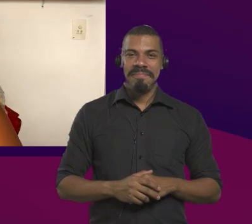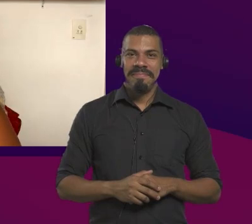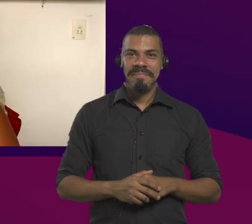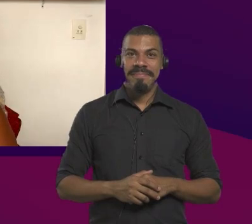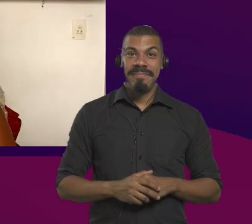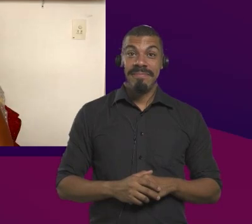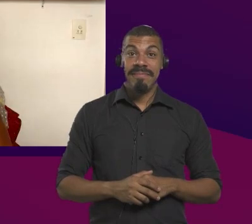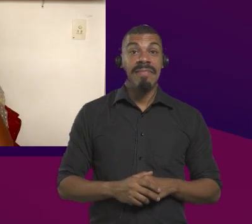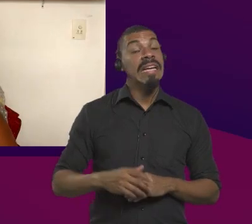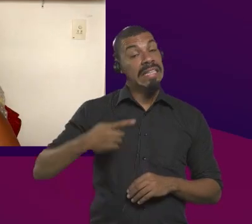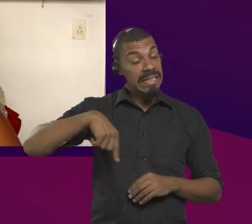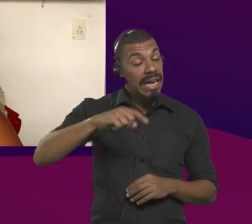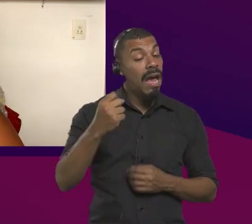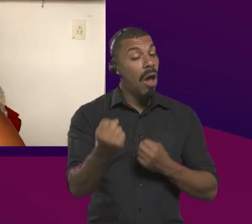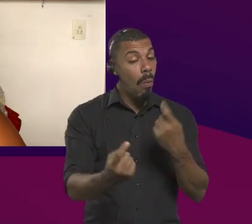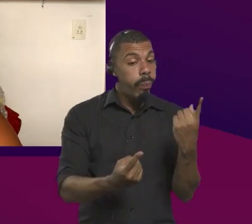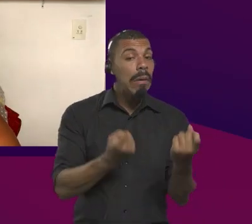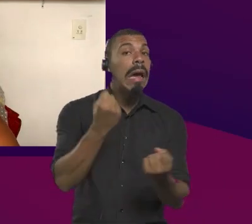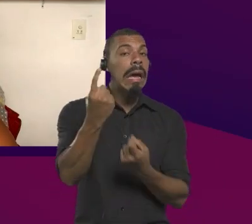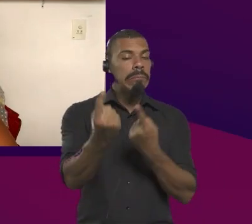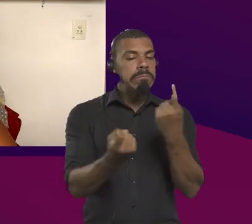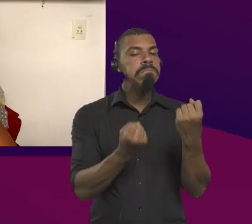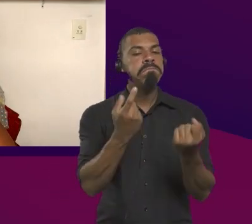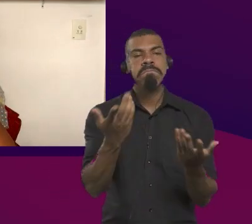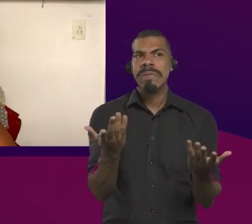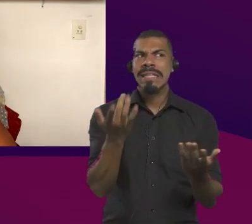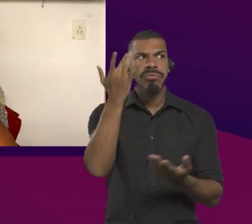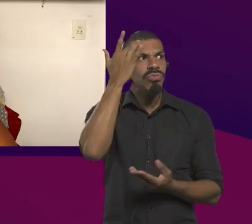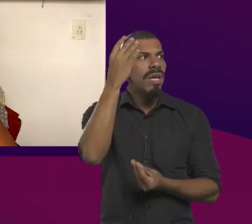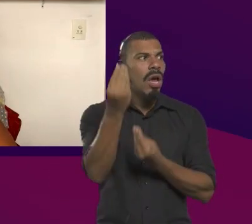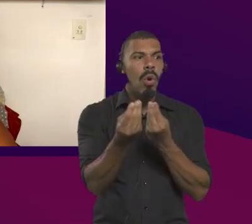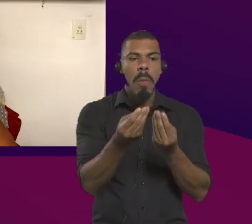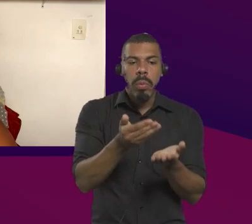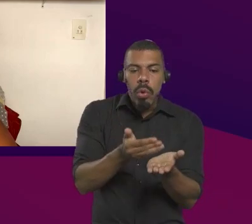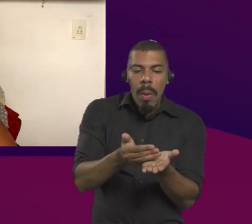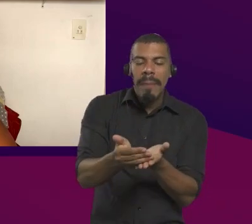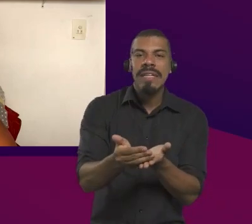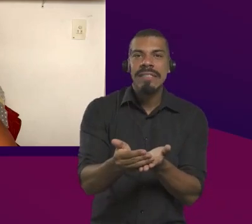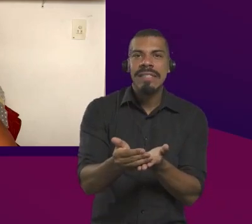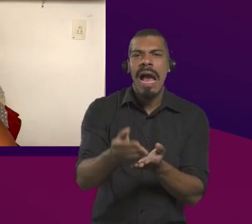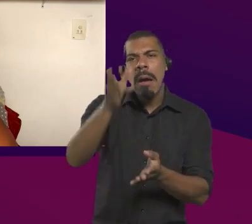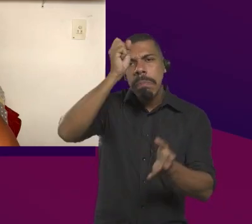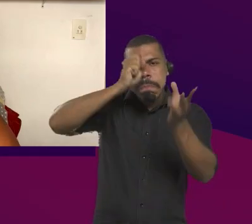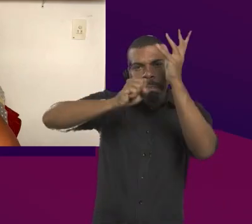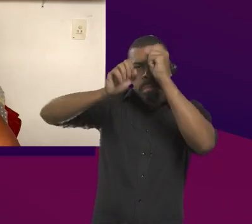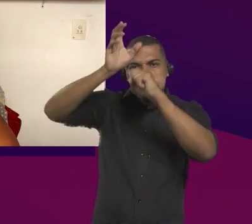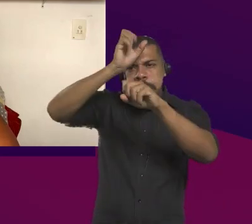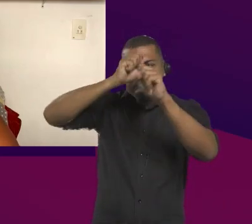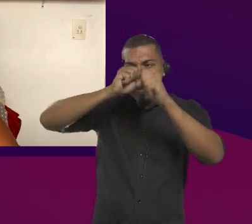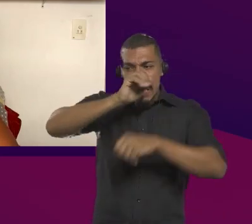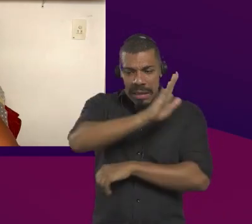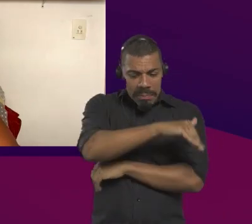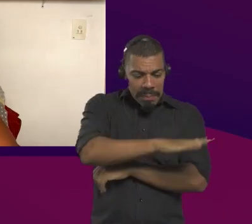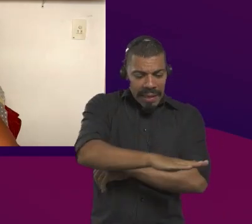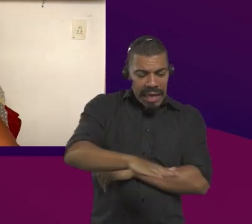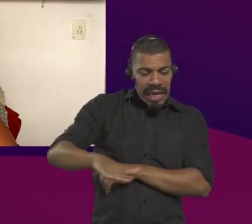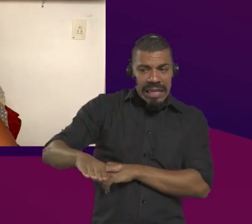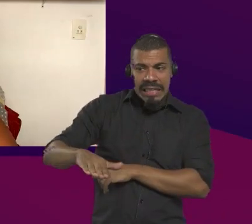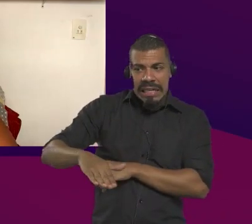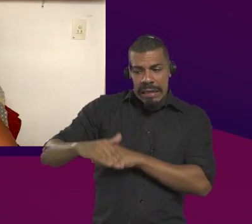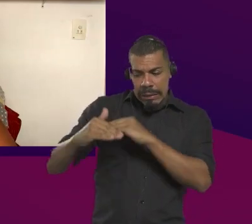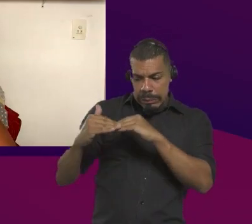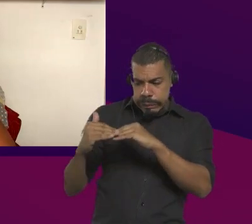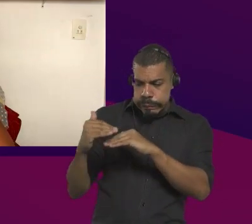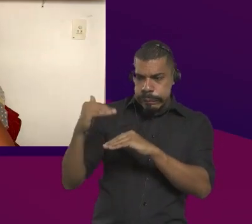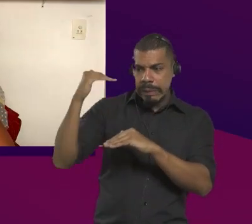a gente tem coisas que a gente nem sabe de onde vem. Porque é isso, a gente aprende desde tão pequena que a gente nem sabe de